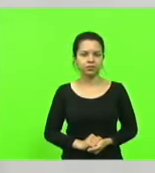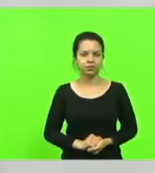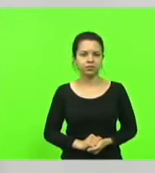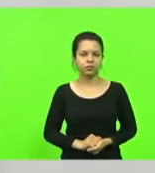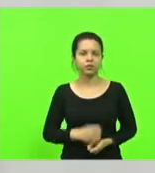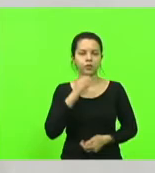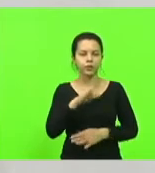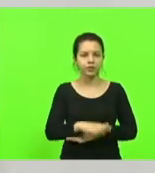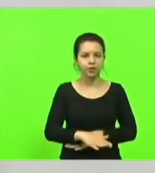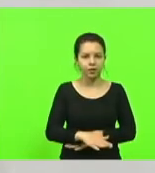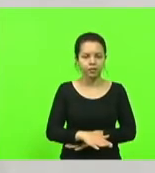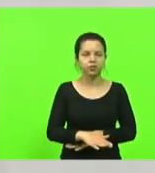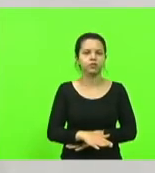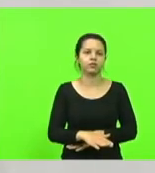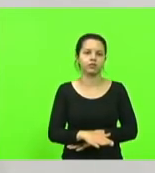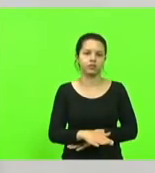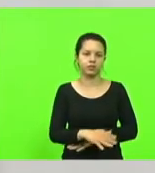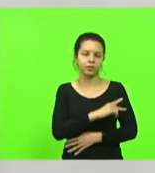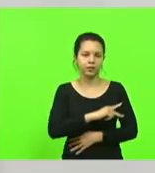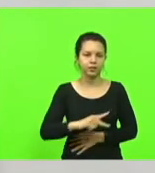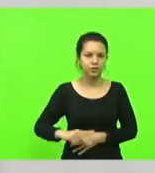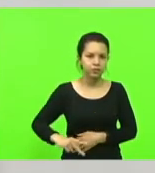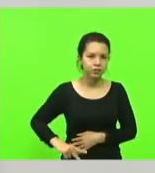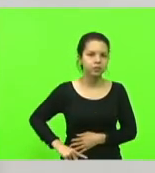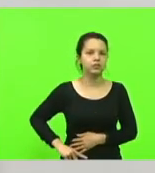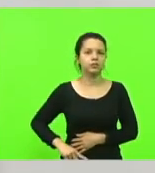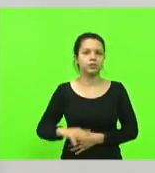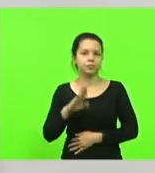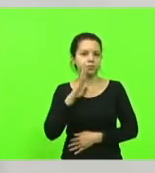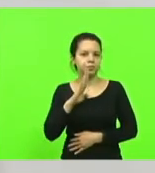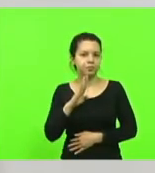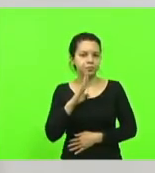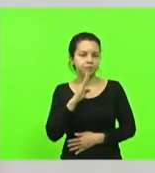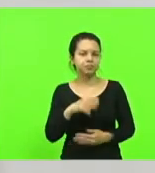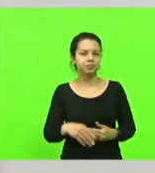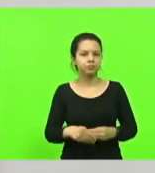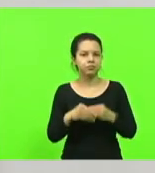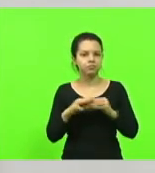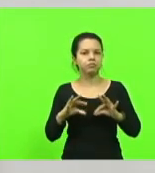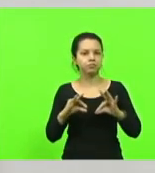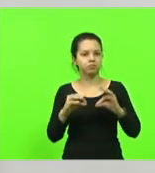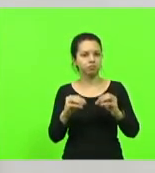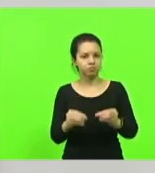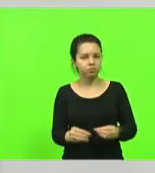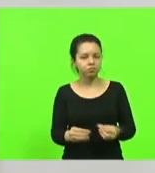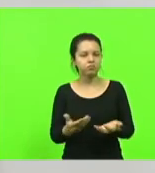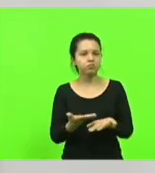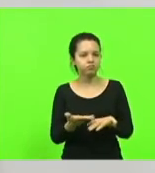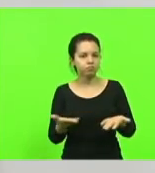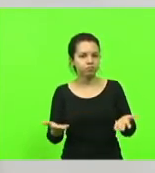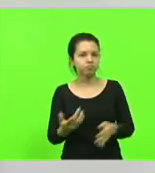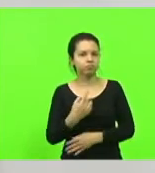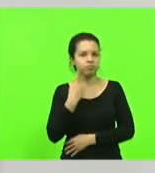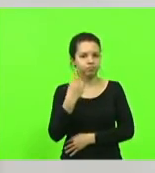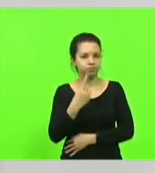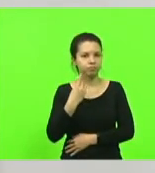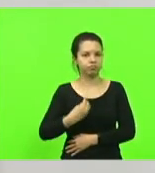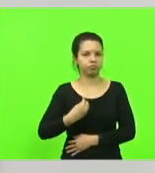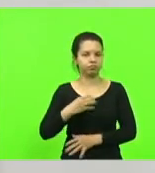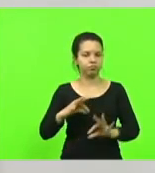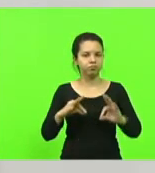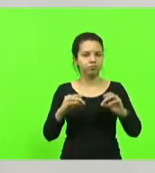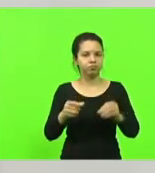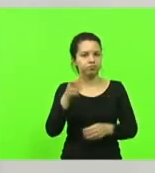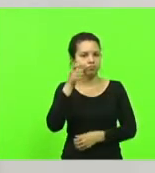Boa tarde, presidente Nilson Berlanda. Cumprimentar a todos os colegas deputados aqui presentes, todos que nos